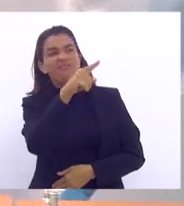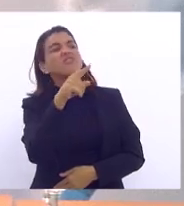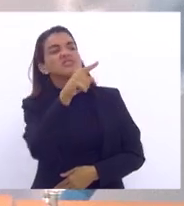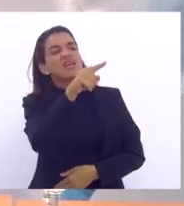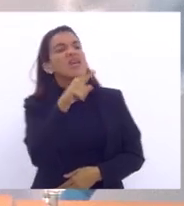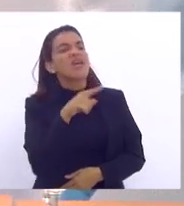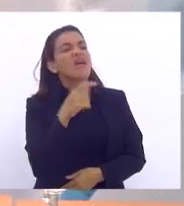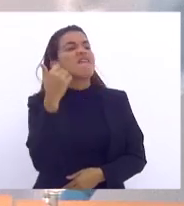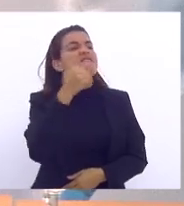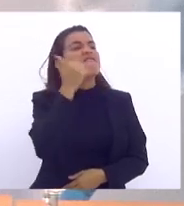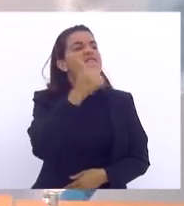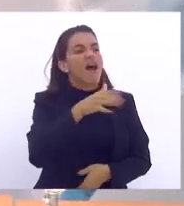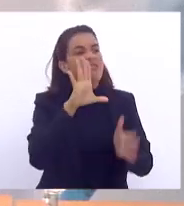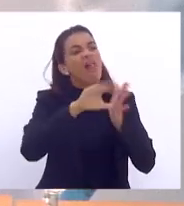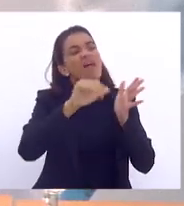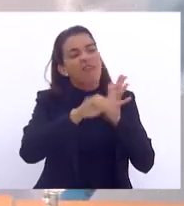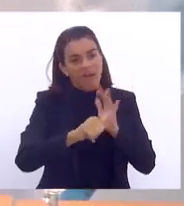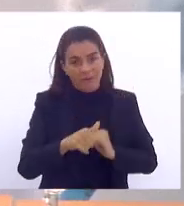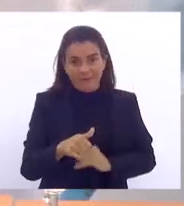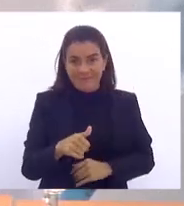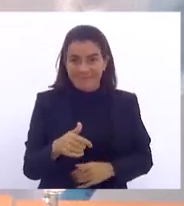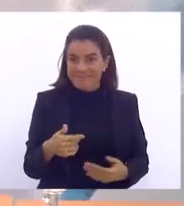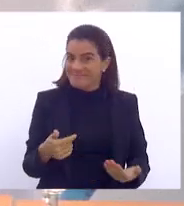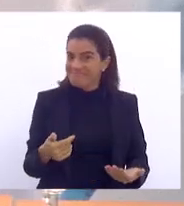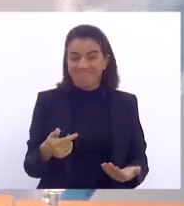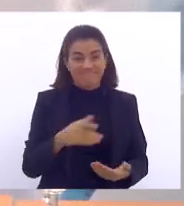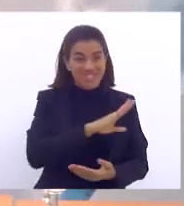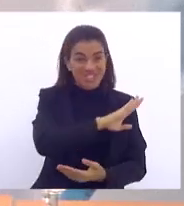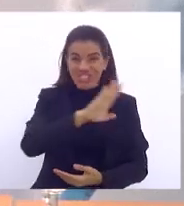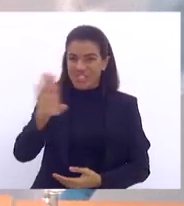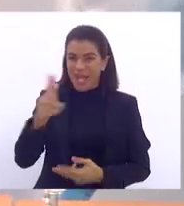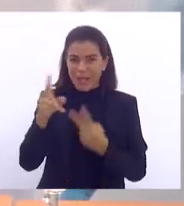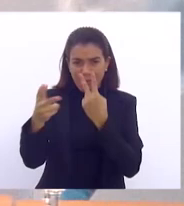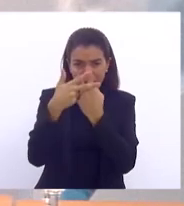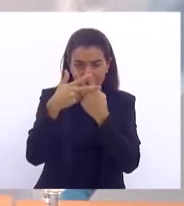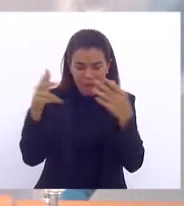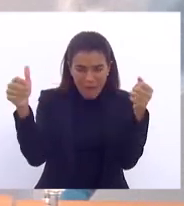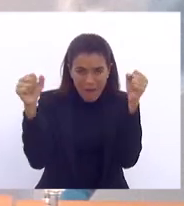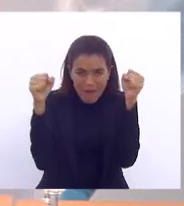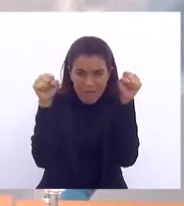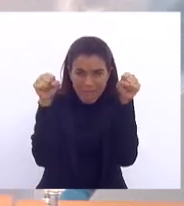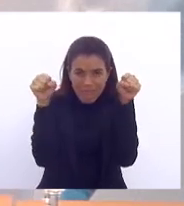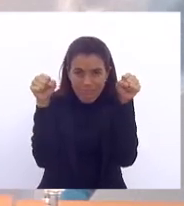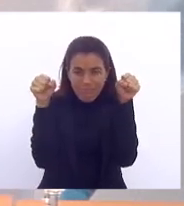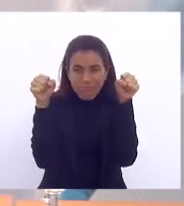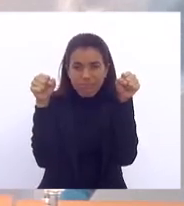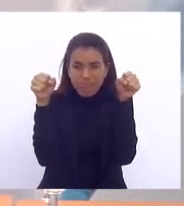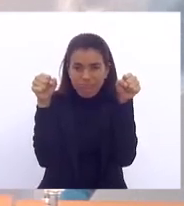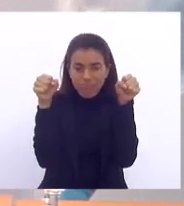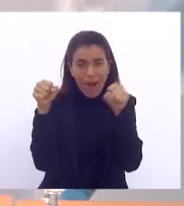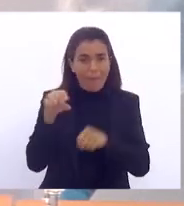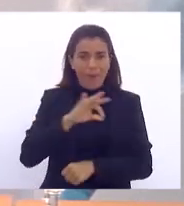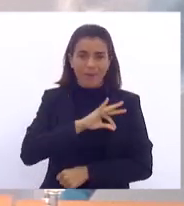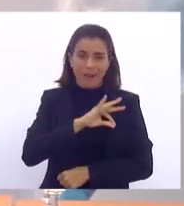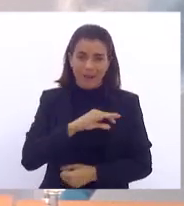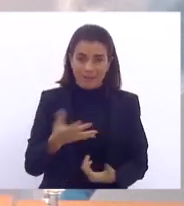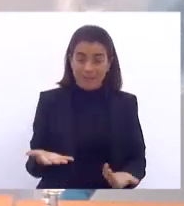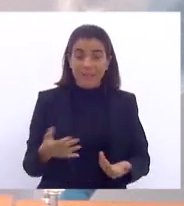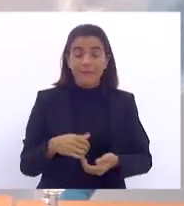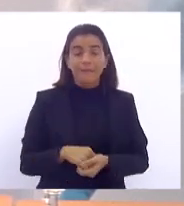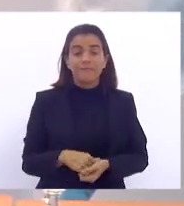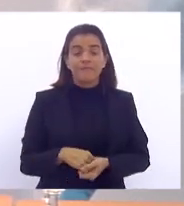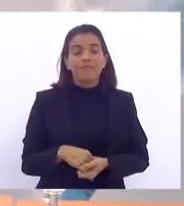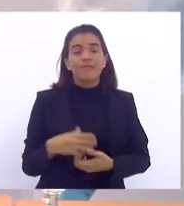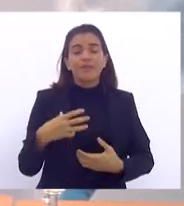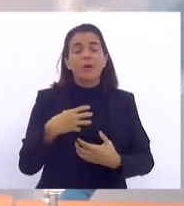seu picareta vagabunda que a gente sai dali direto na traseira de um camburão conduzido para uma acia de polícia então assim eu